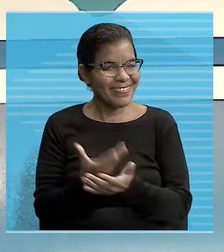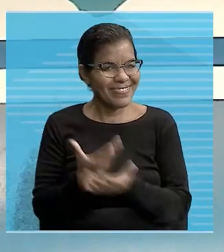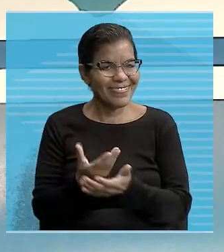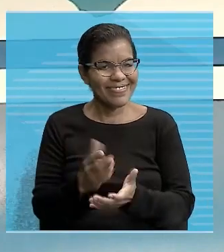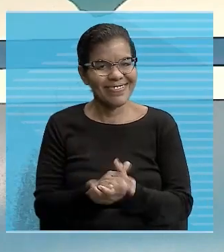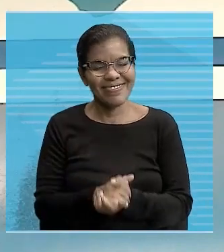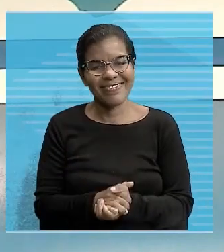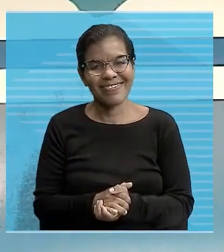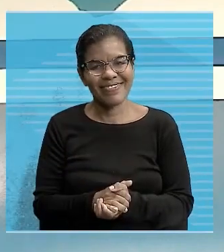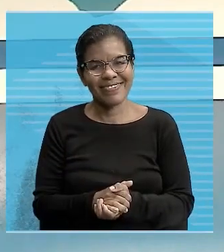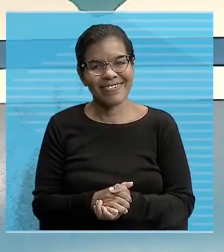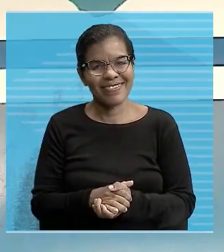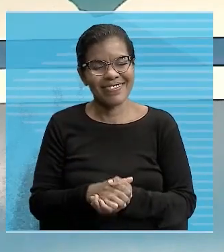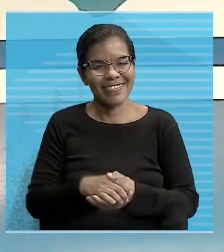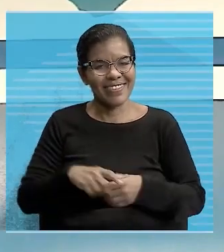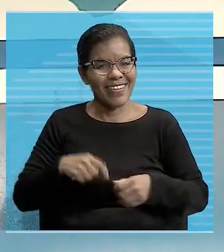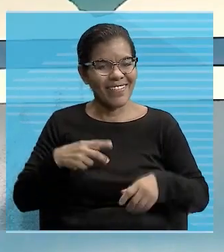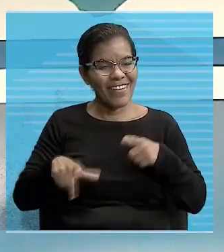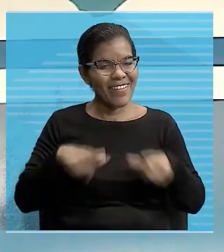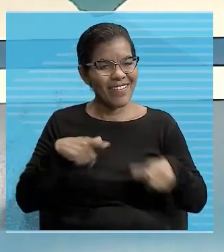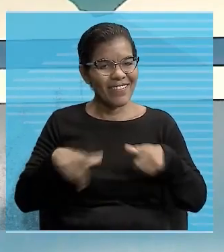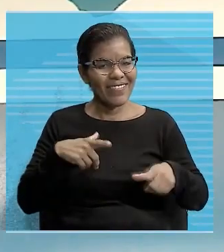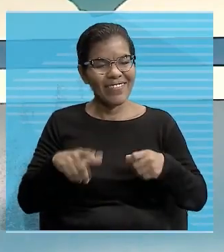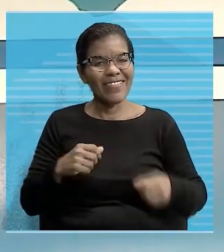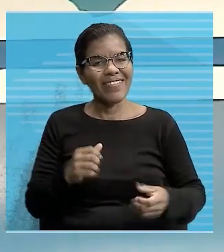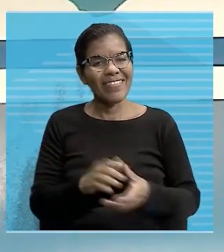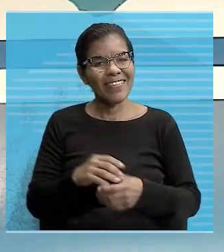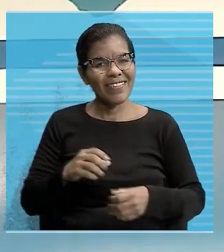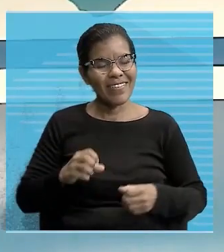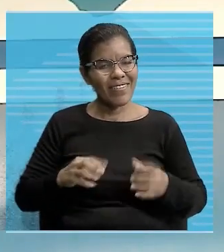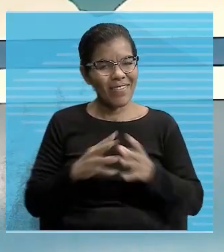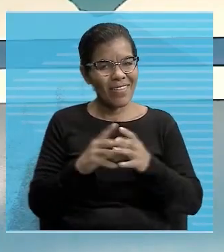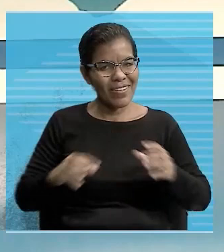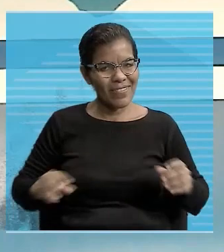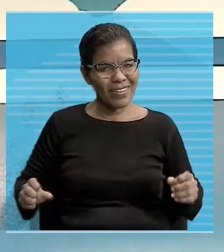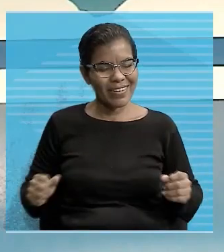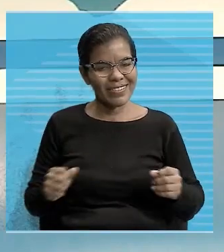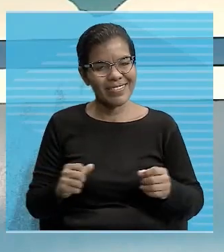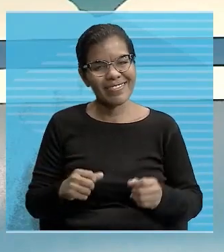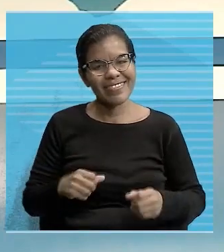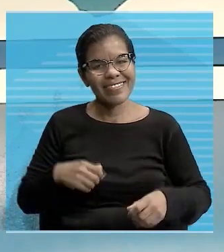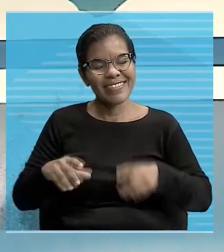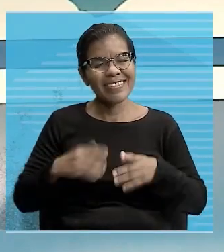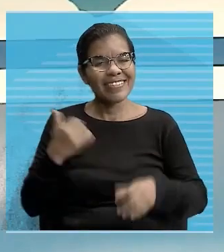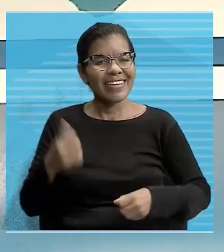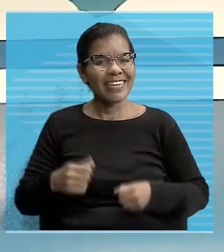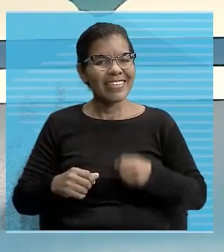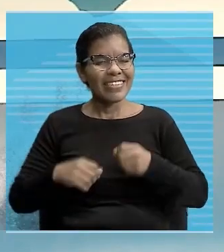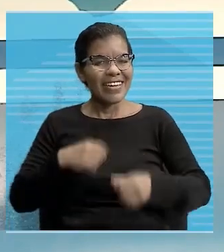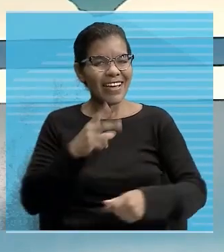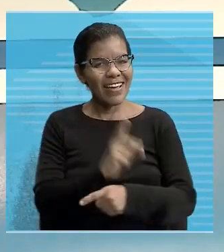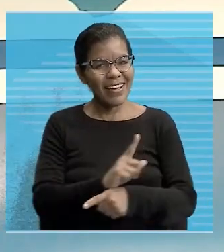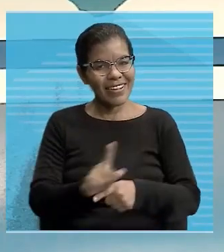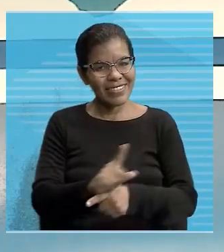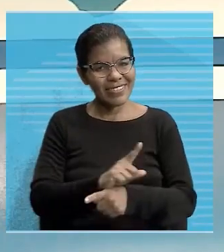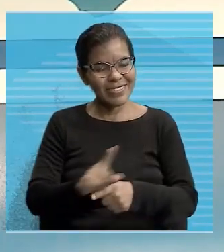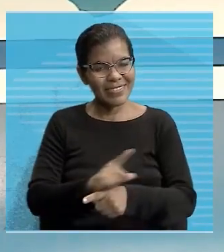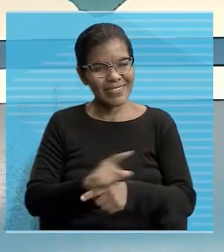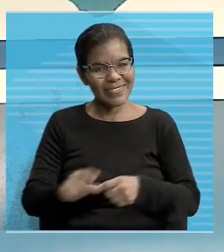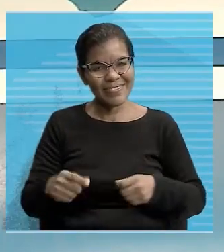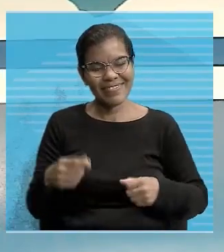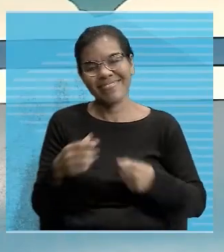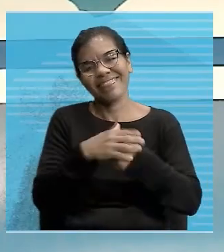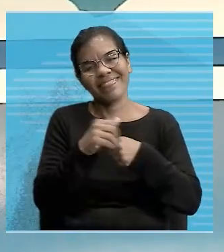de qualificação profissional em assistente administrativo meus amados alunos vamos para